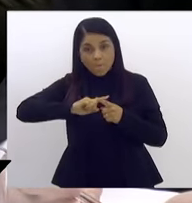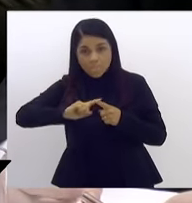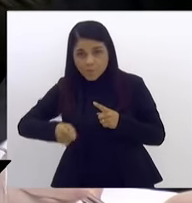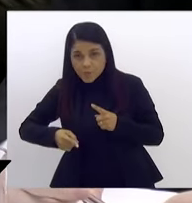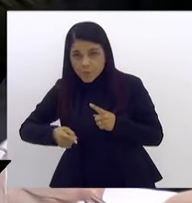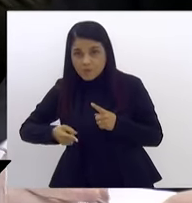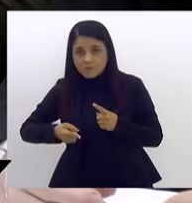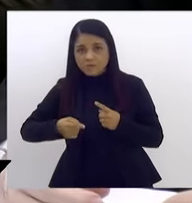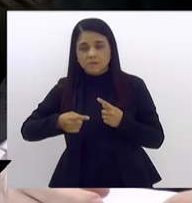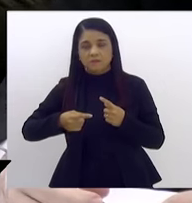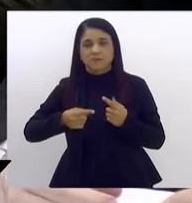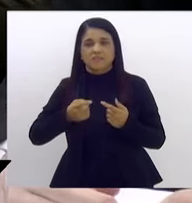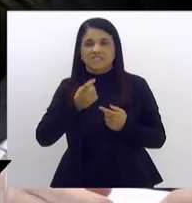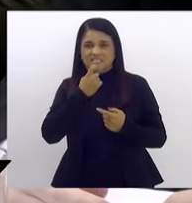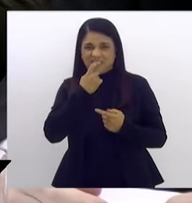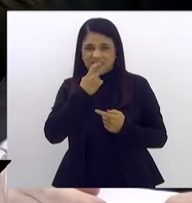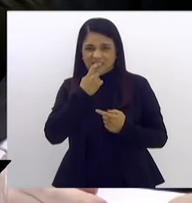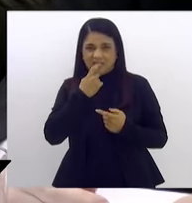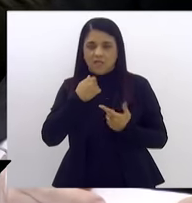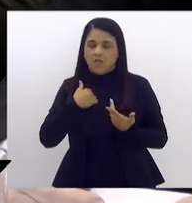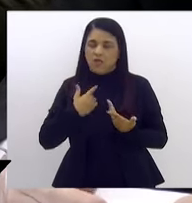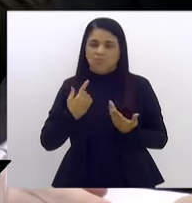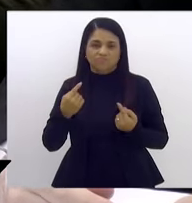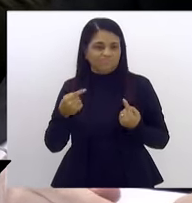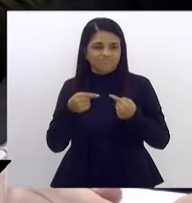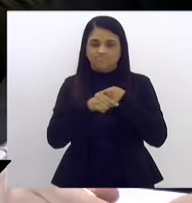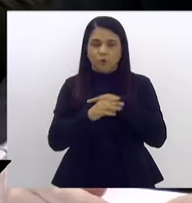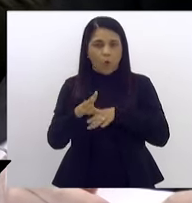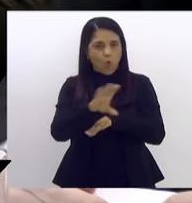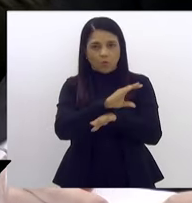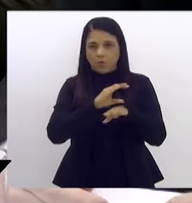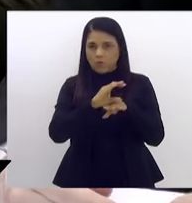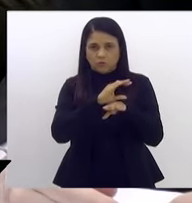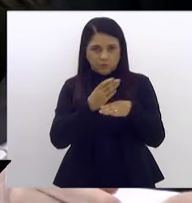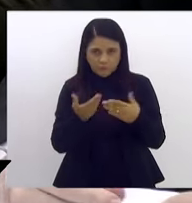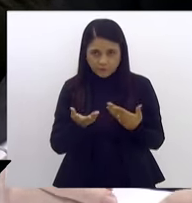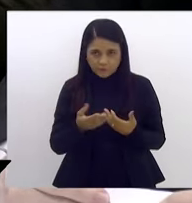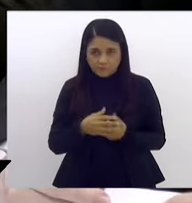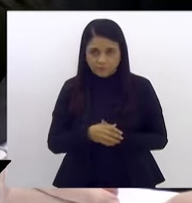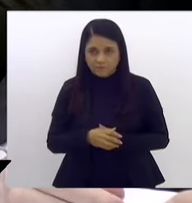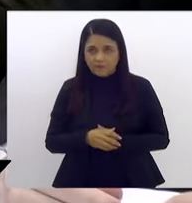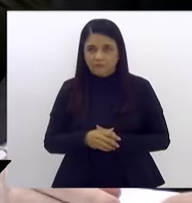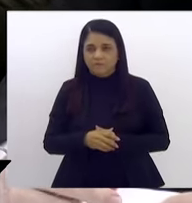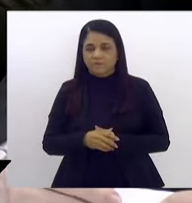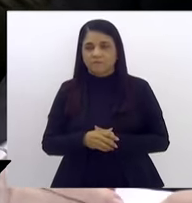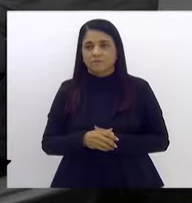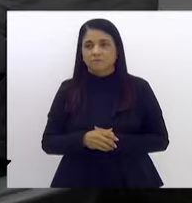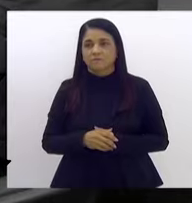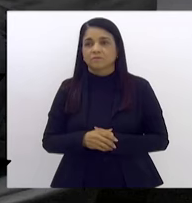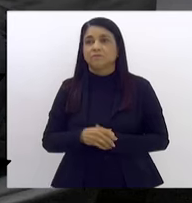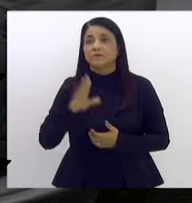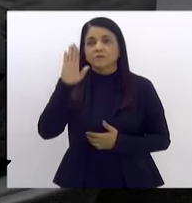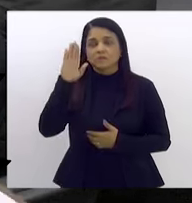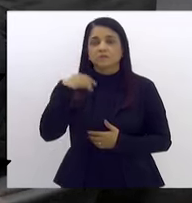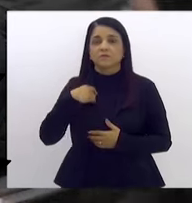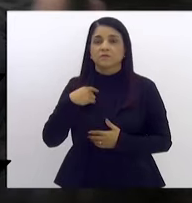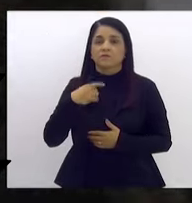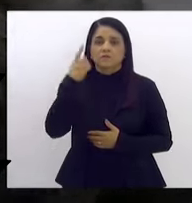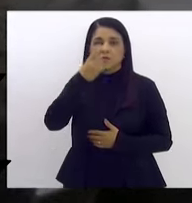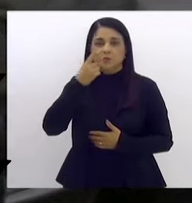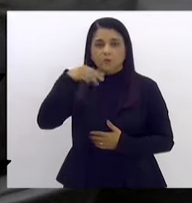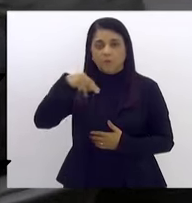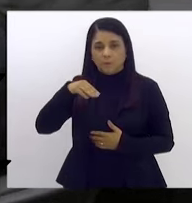eu me envero a inconstitucionalidade eu queria fazer até uma sugestão deputado Carlos minck e de uma maneira a